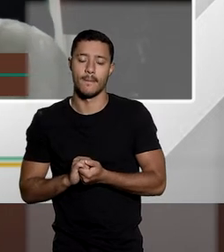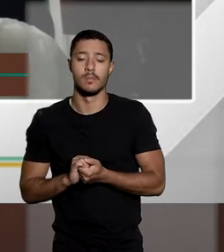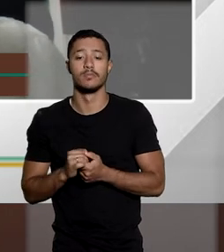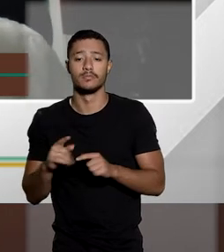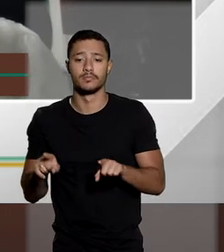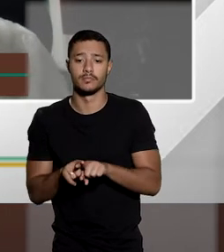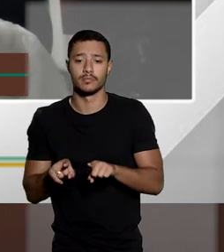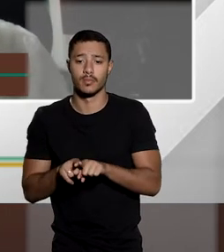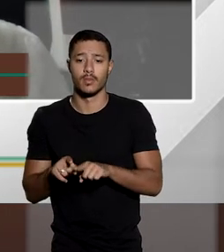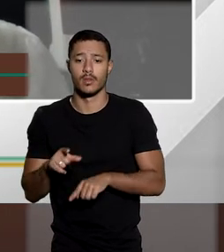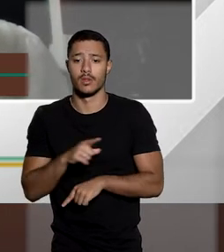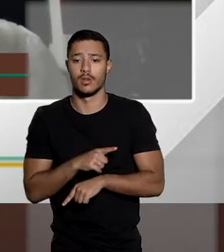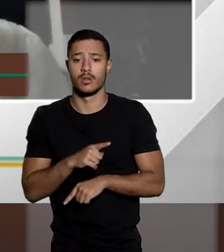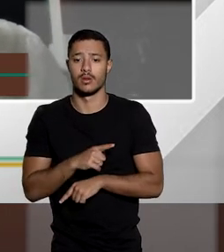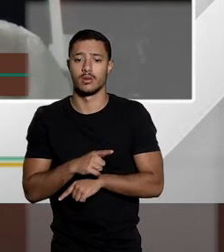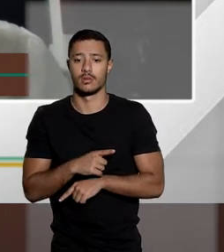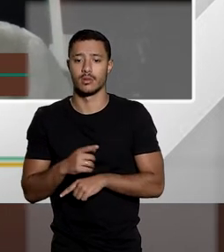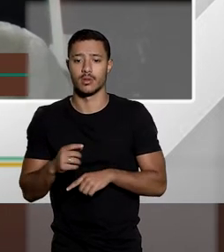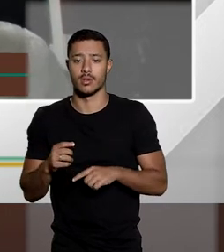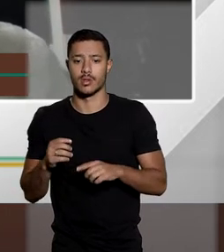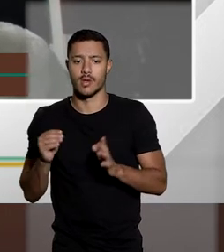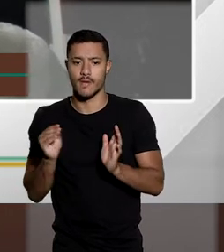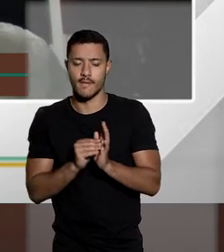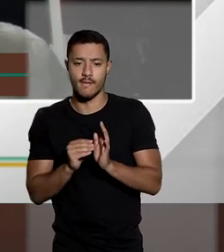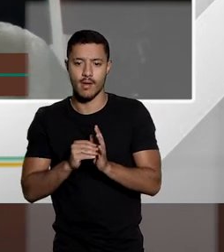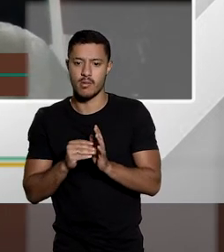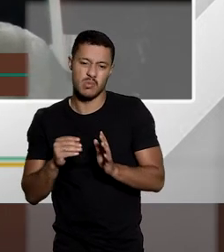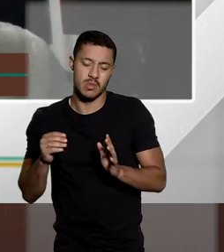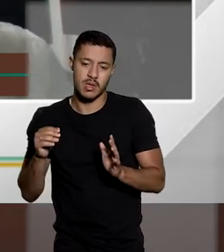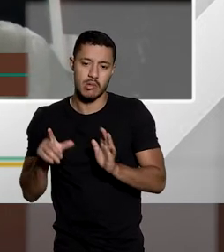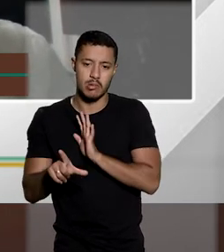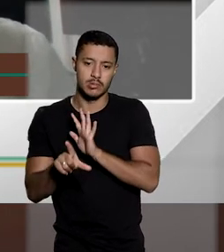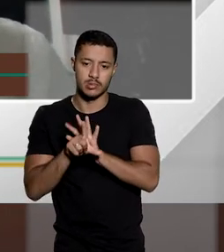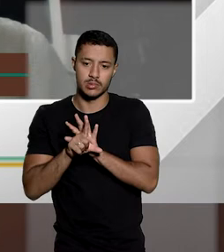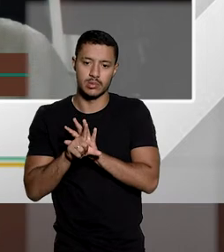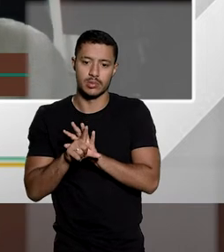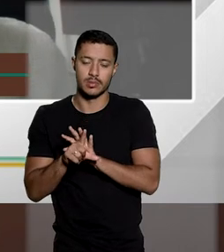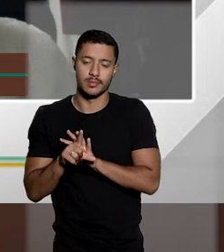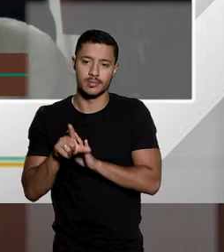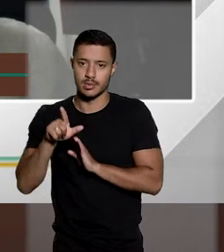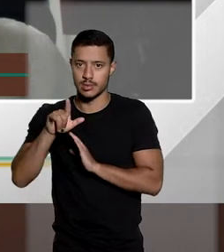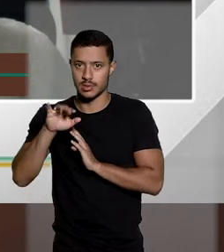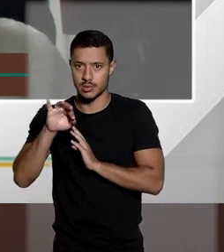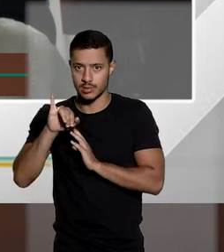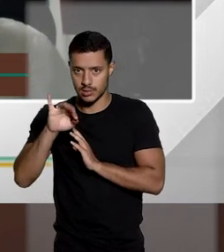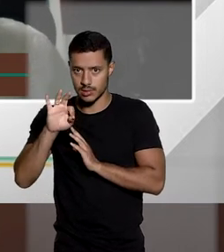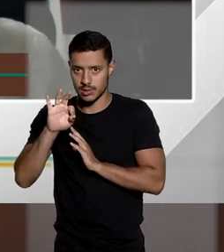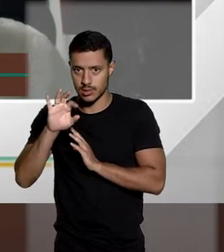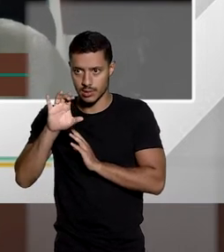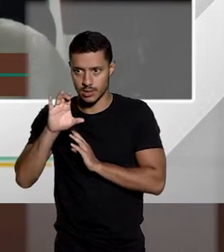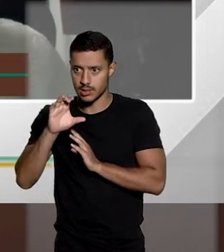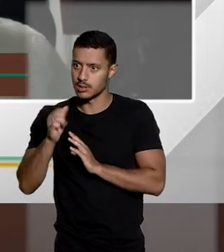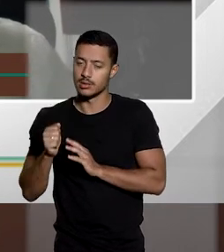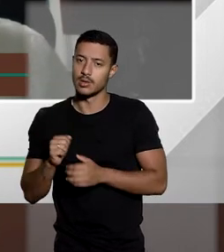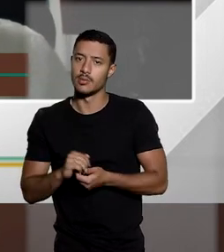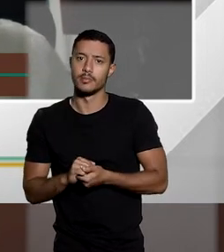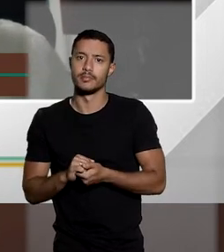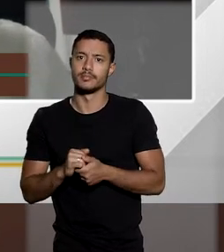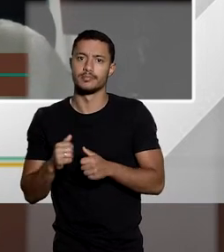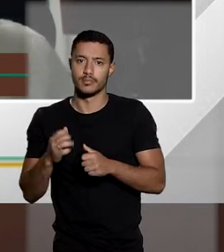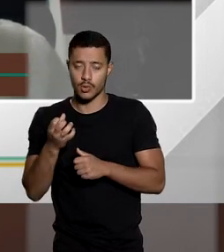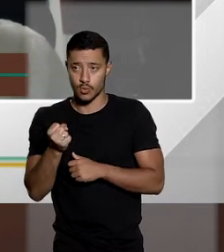E existem os casos de inexigibilidade de licitação, que na Lei 8.666 estão